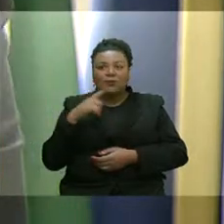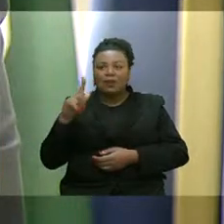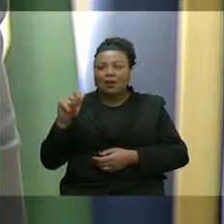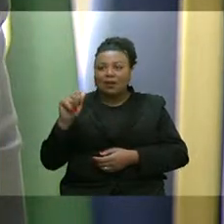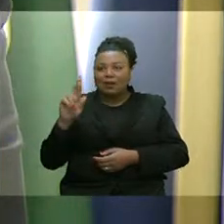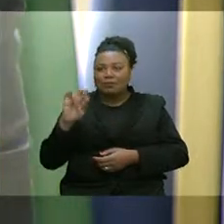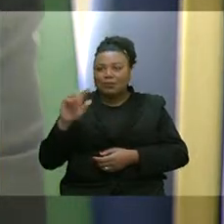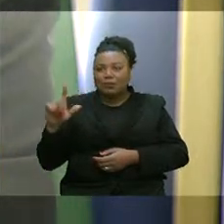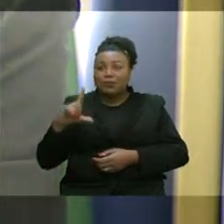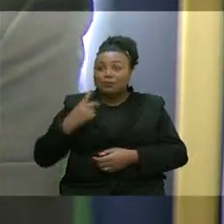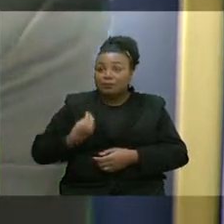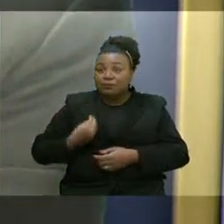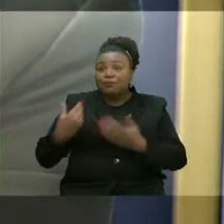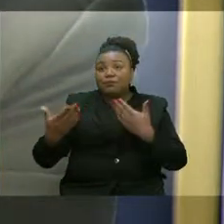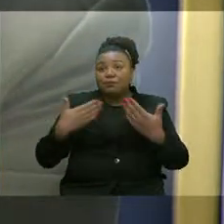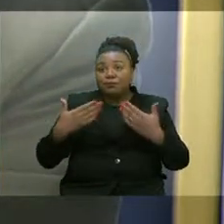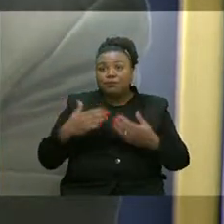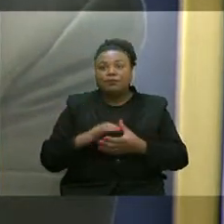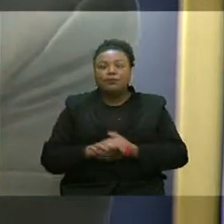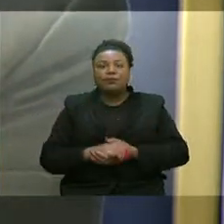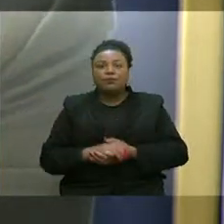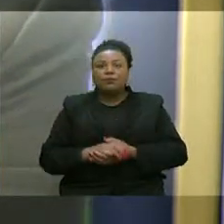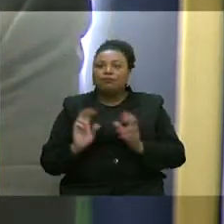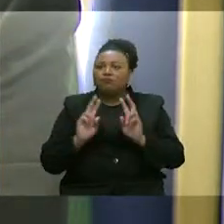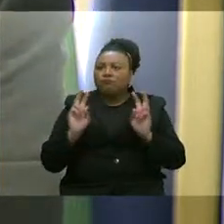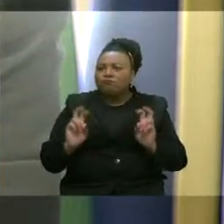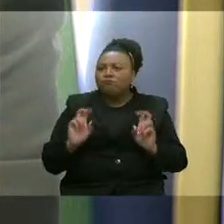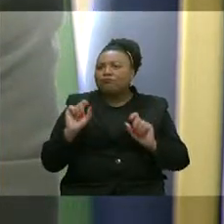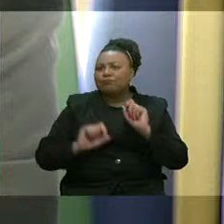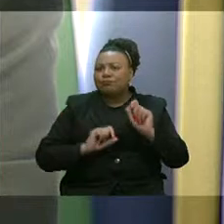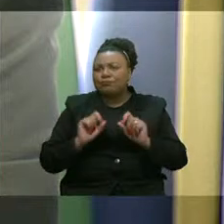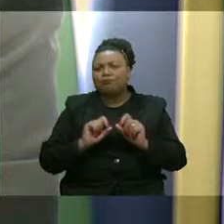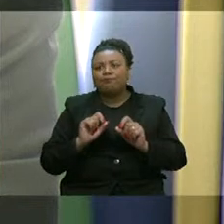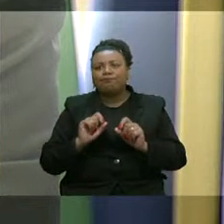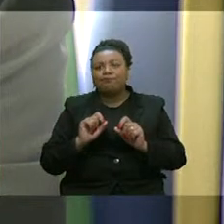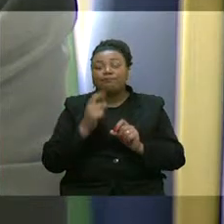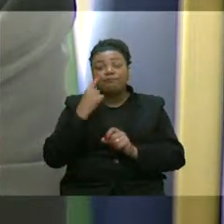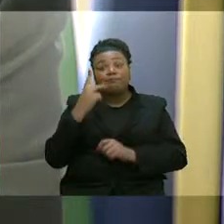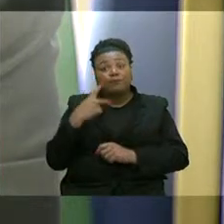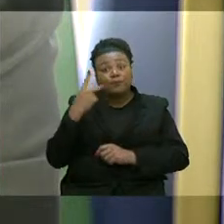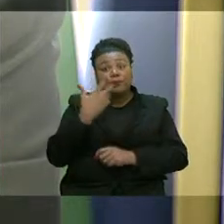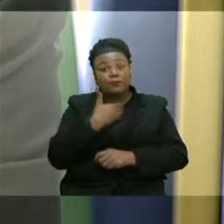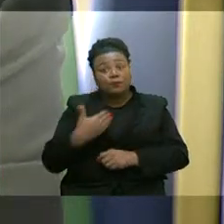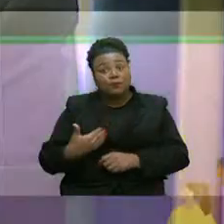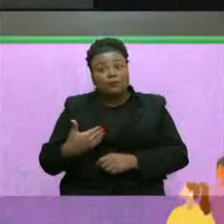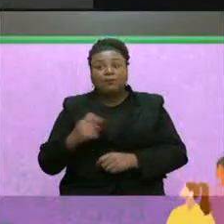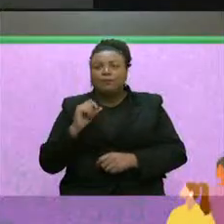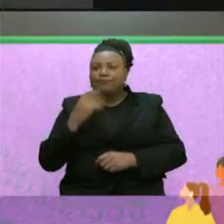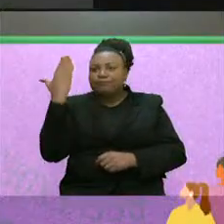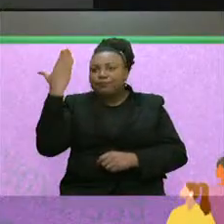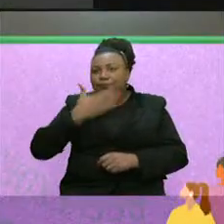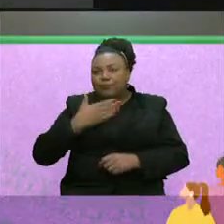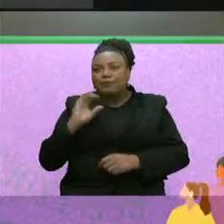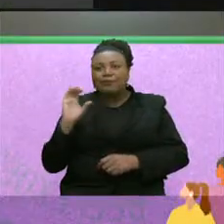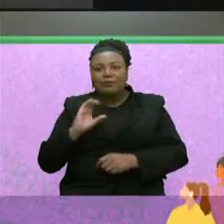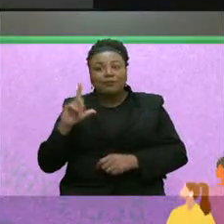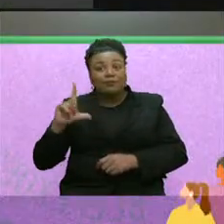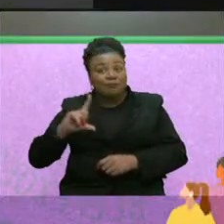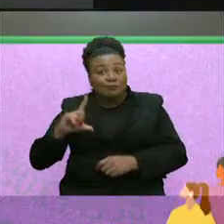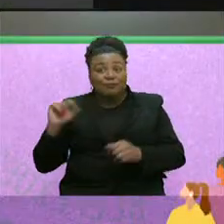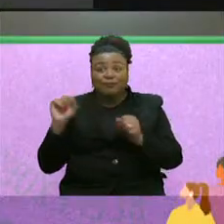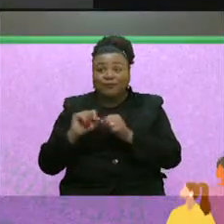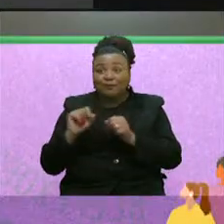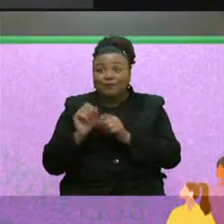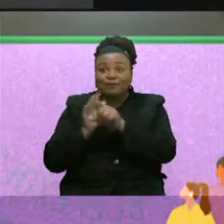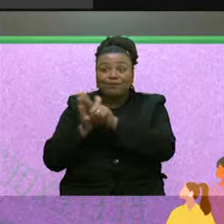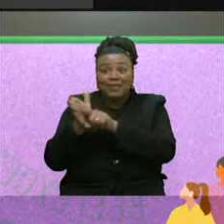Souza estávamos conversando sobre essa questão de basear as políticas públicas baseadas em evidências, que nós estávamos